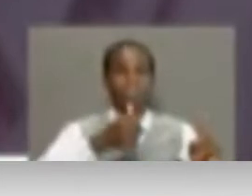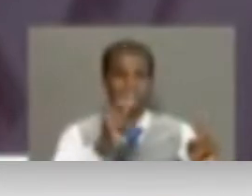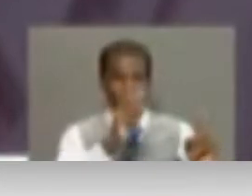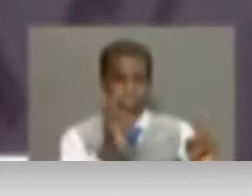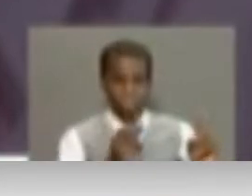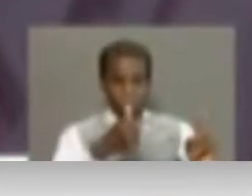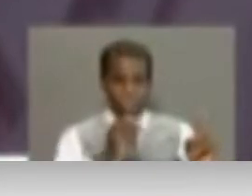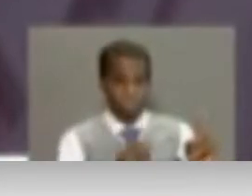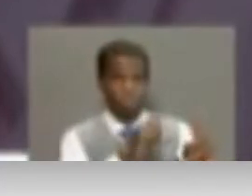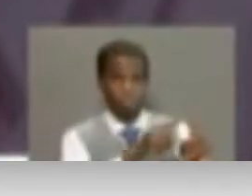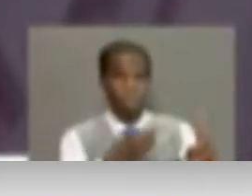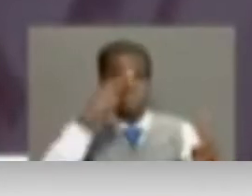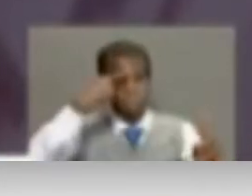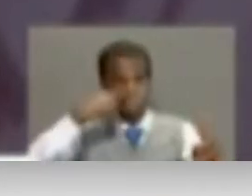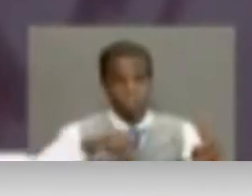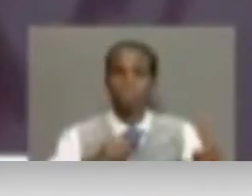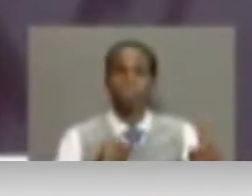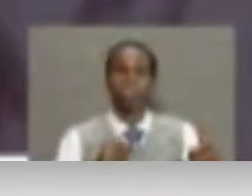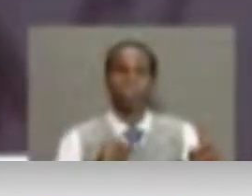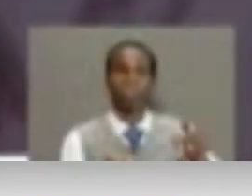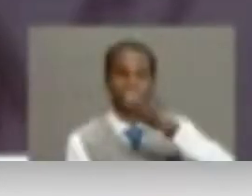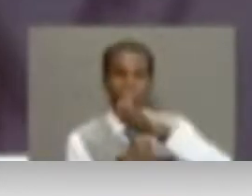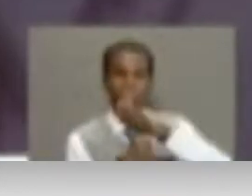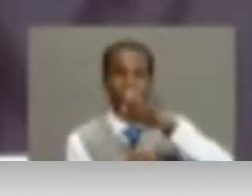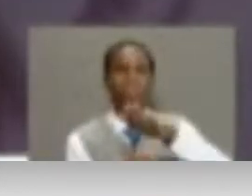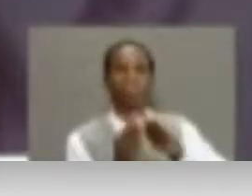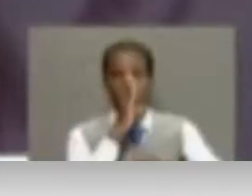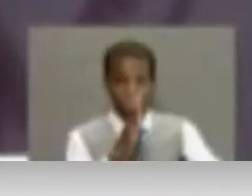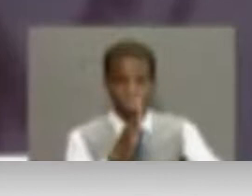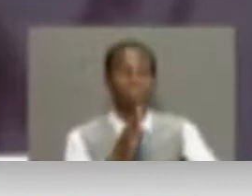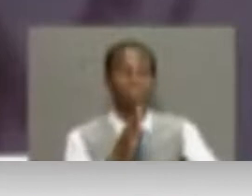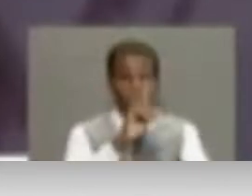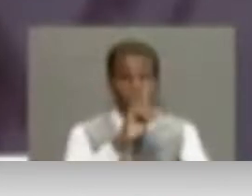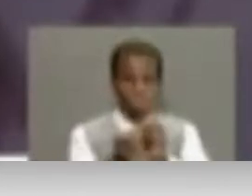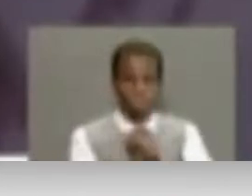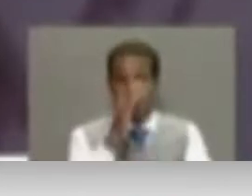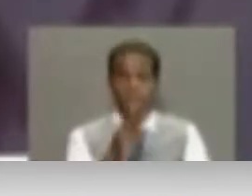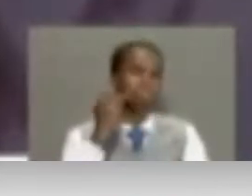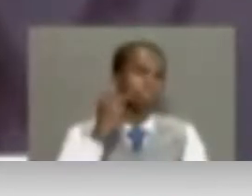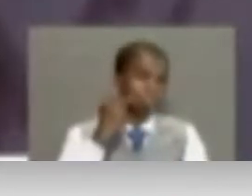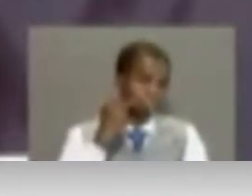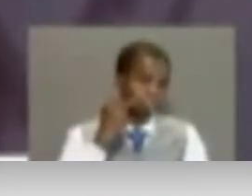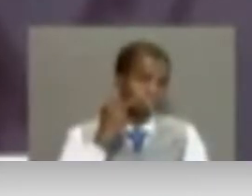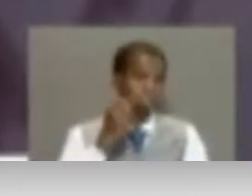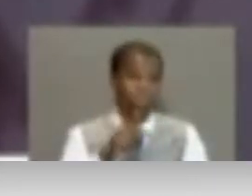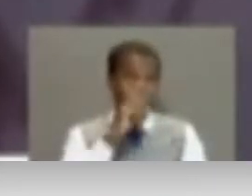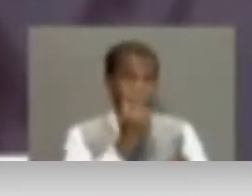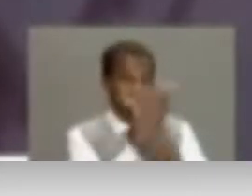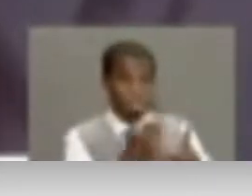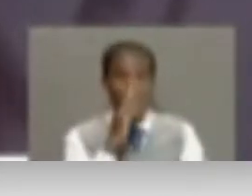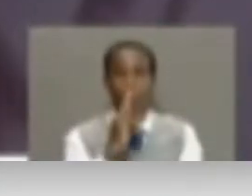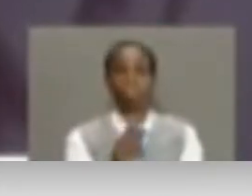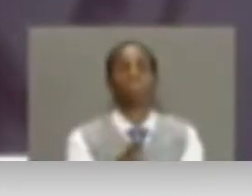a discrepâncias no timing da entrega, sim, ou da entrega, da observância de alguns critérios que têm a ver